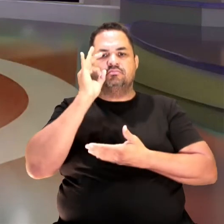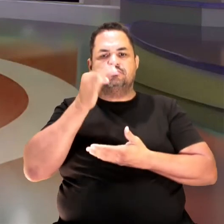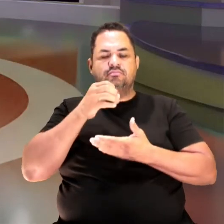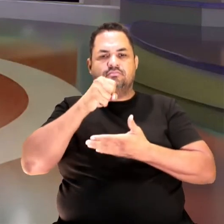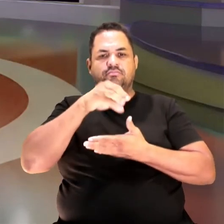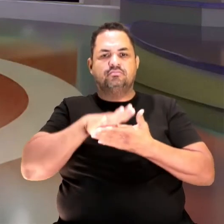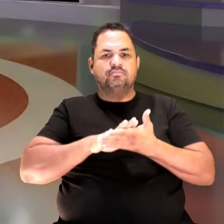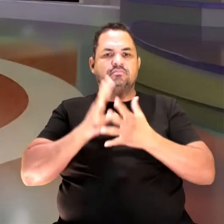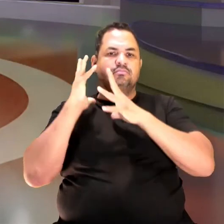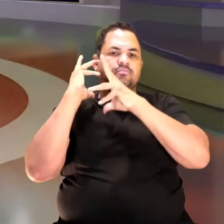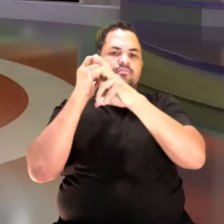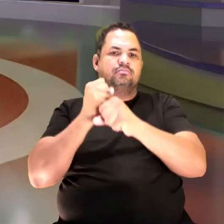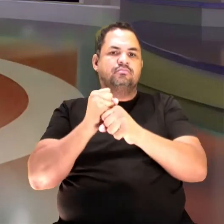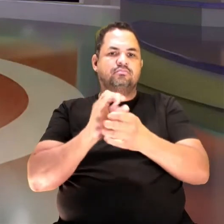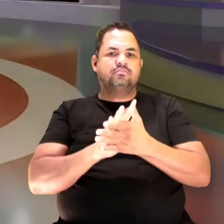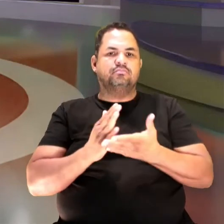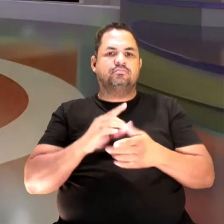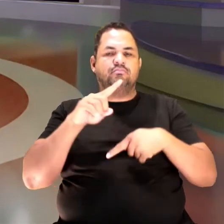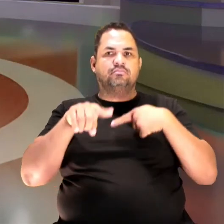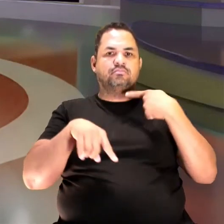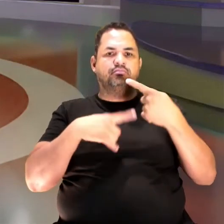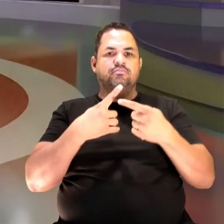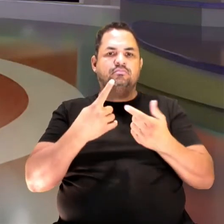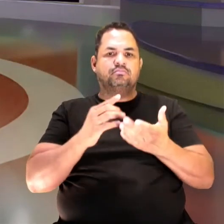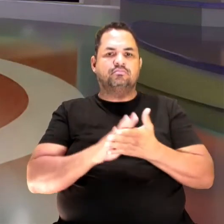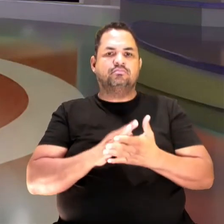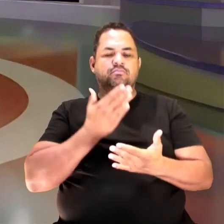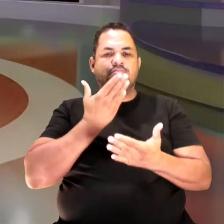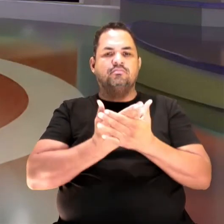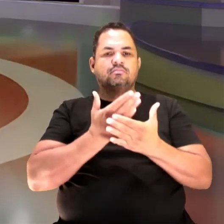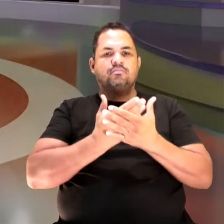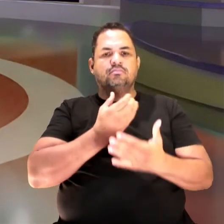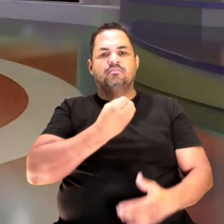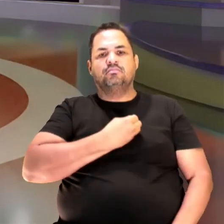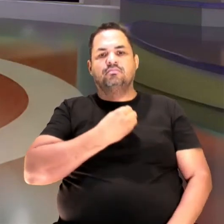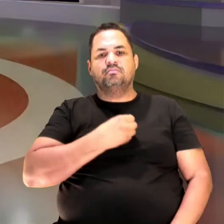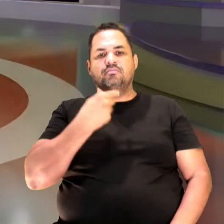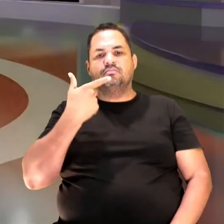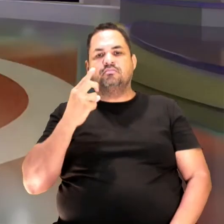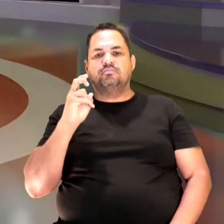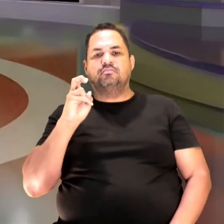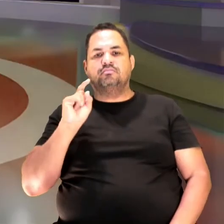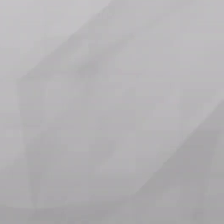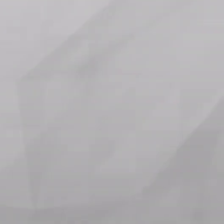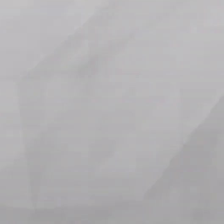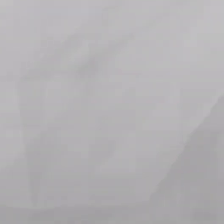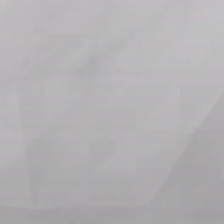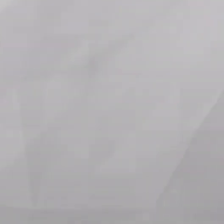atividades, na revisão. A gente se vê na aula 25.1. Bye, bye.